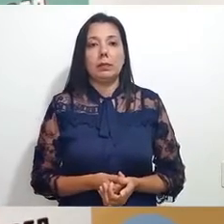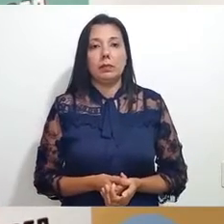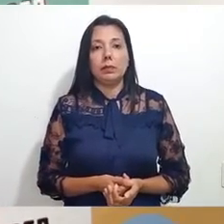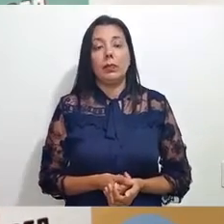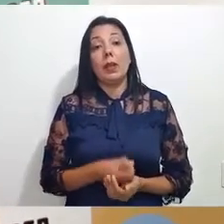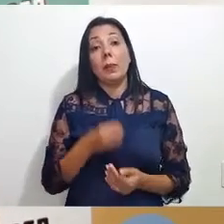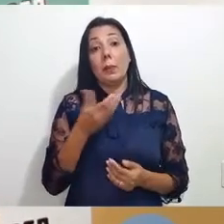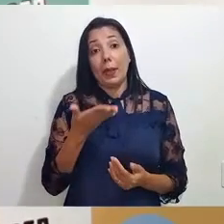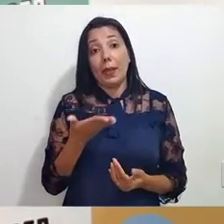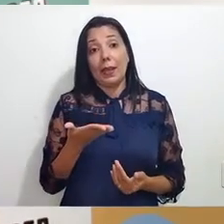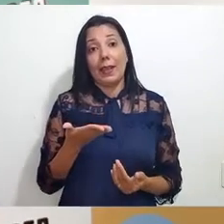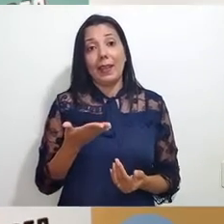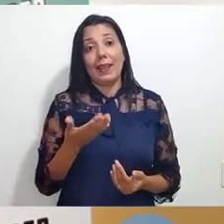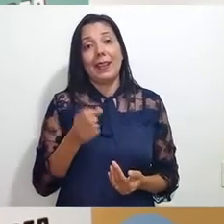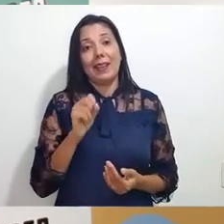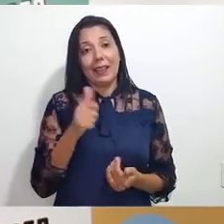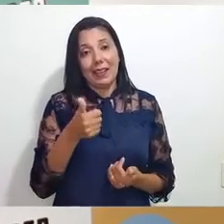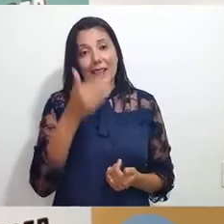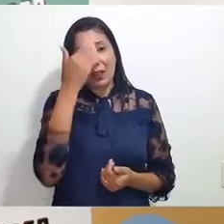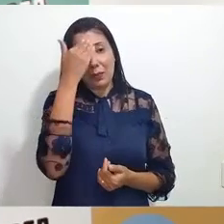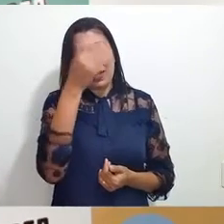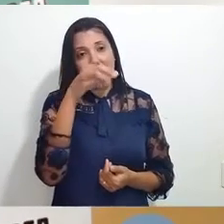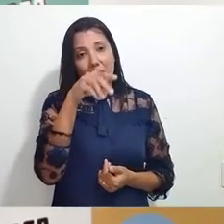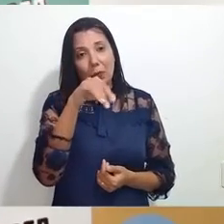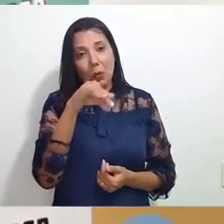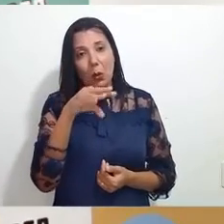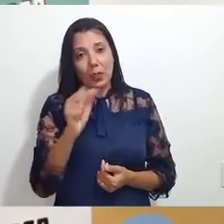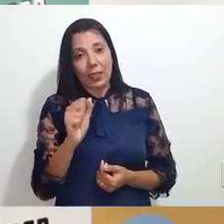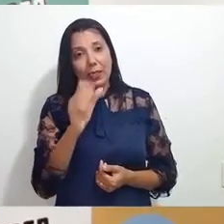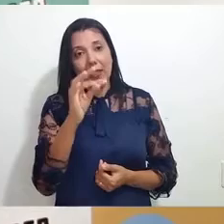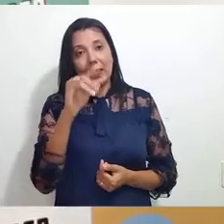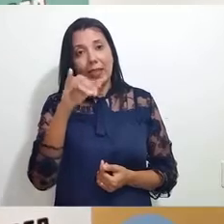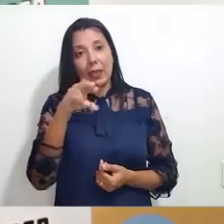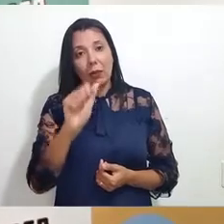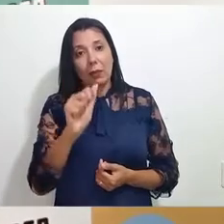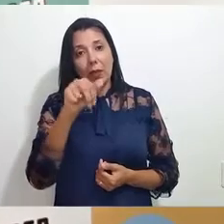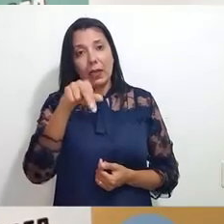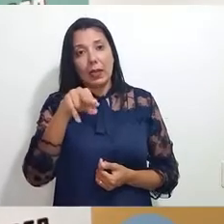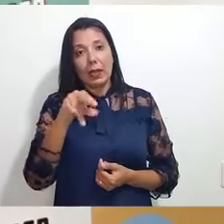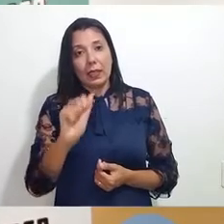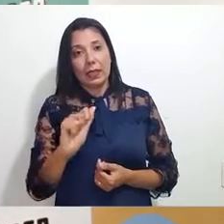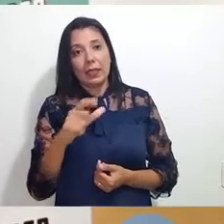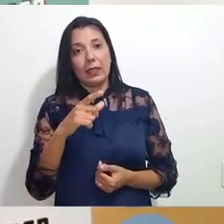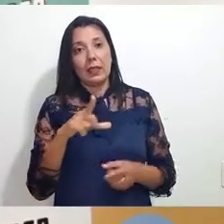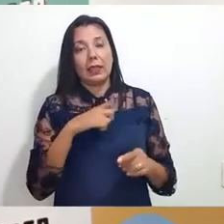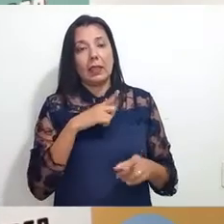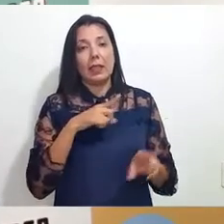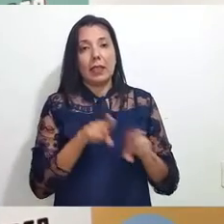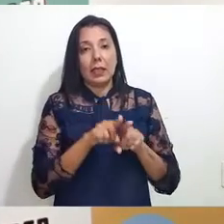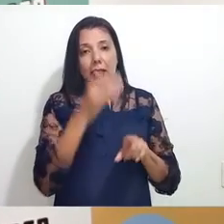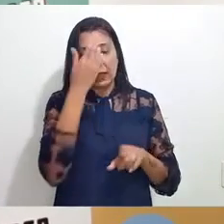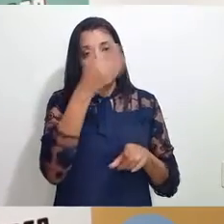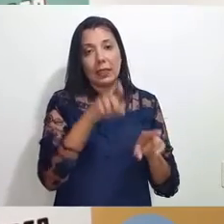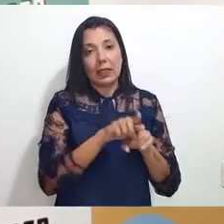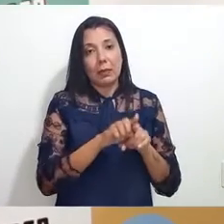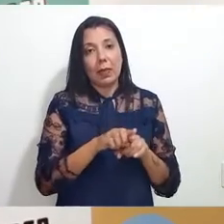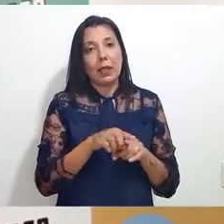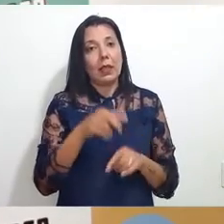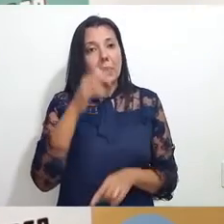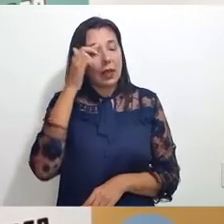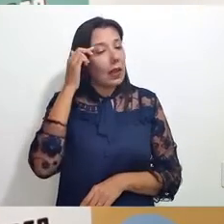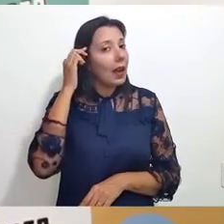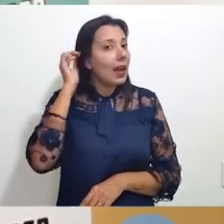agora mais um Saber Viver em Casa. E hoje o programa do Sindicato dos Professores foi feito